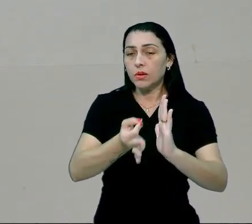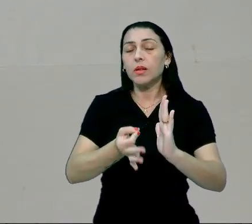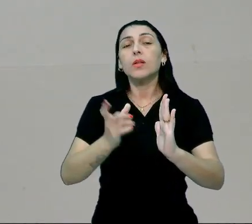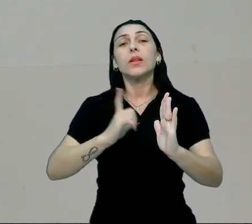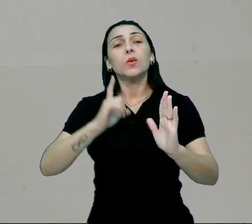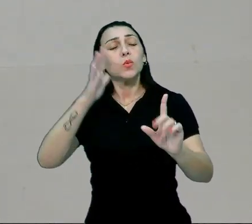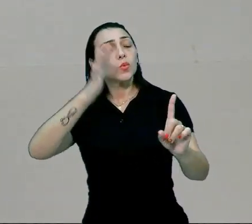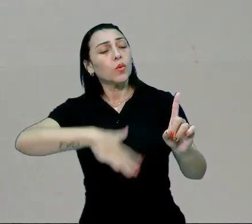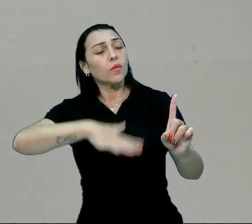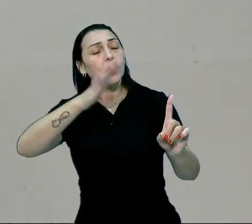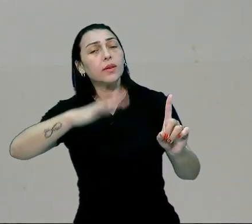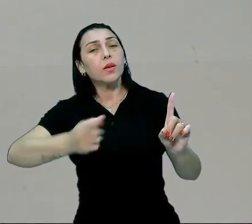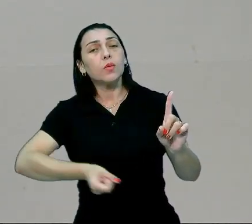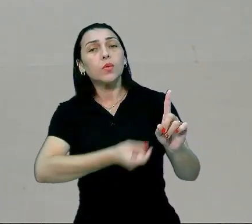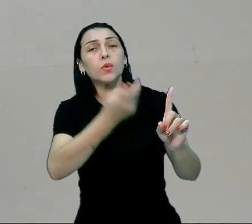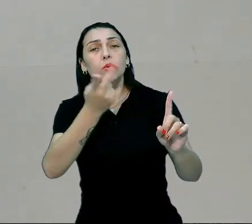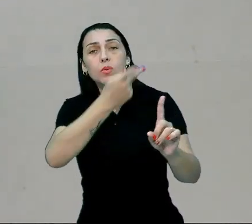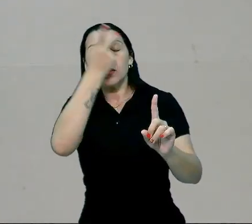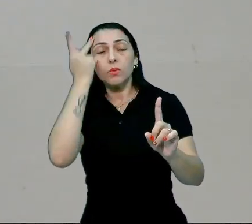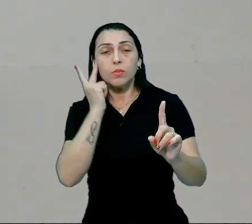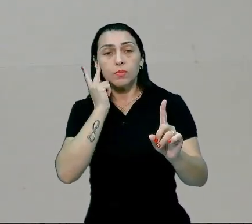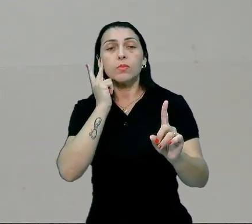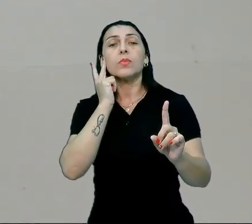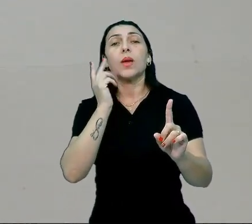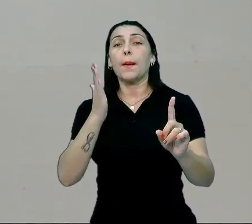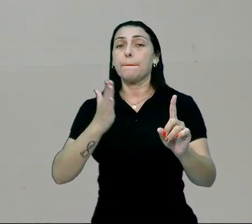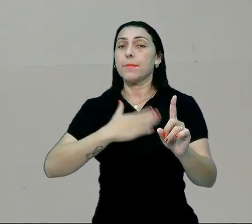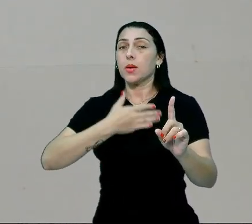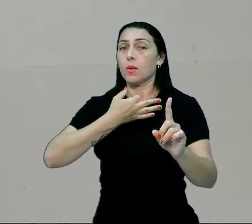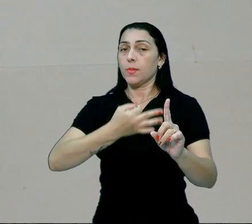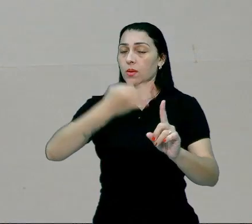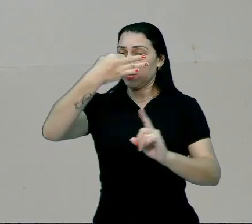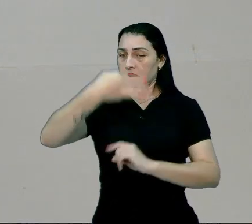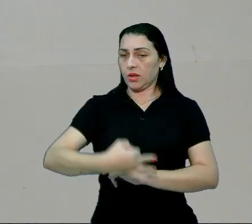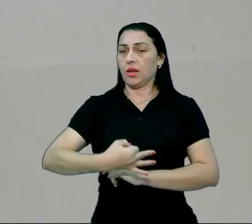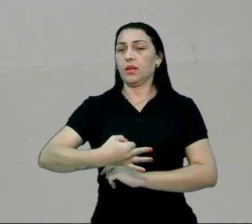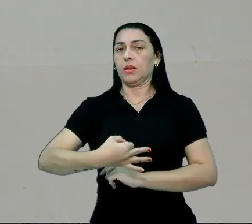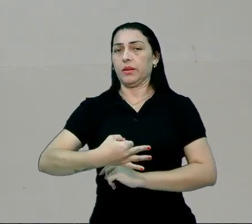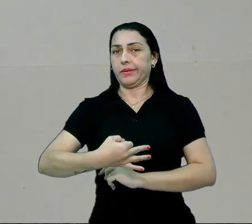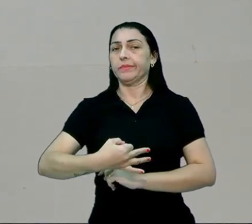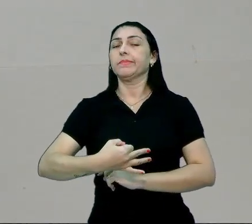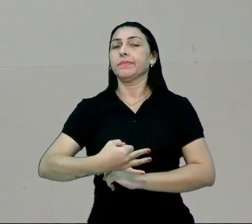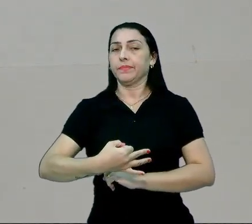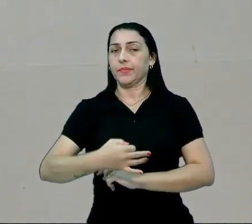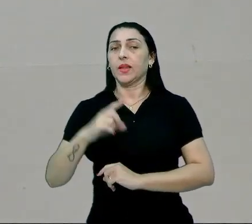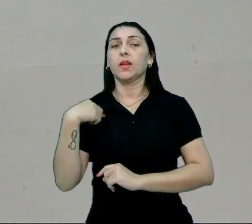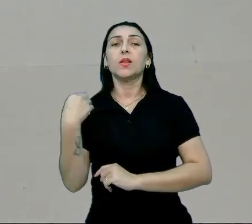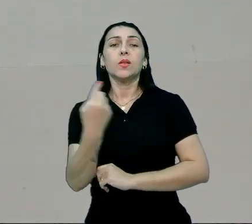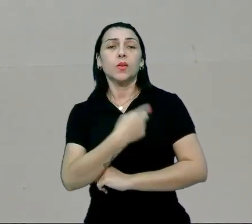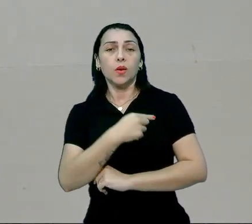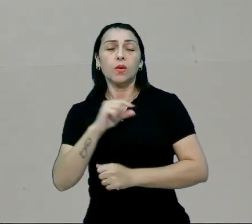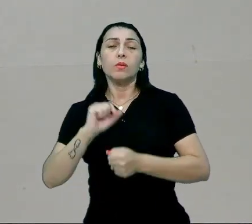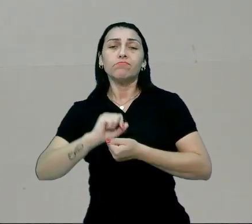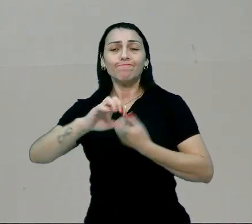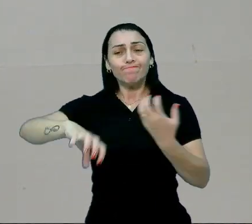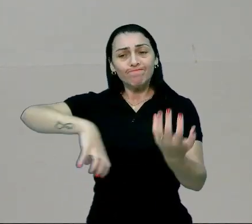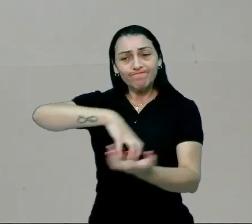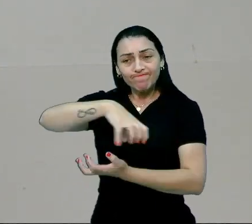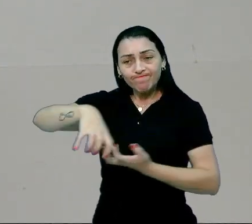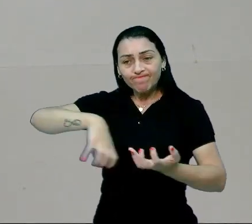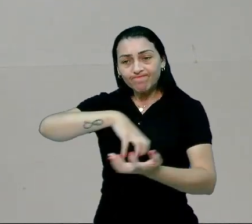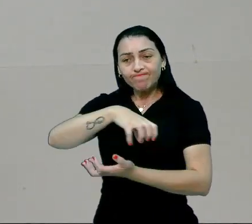tento convencer o maior número de pessoas que o meu ponto de vista é o correto, que eu estou certa, e nós iremos reivindicar